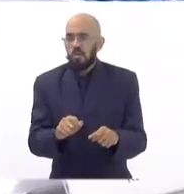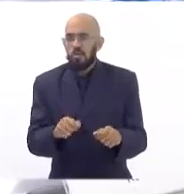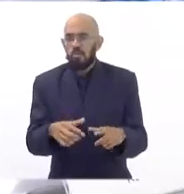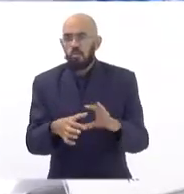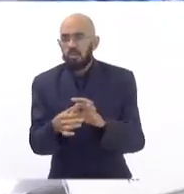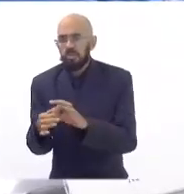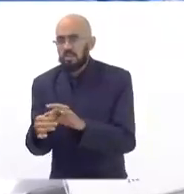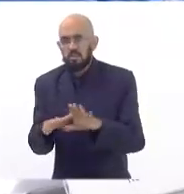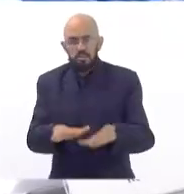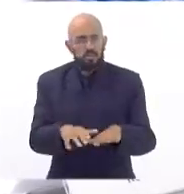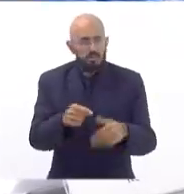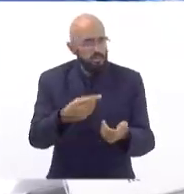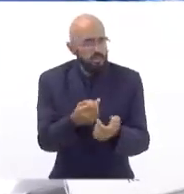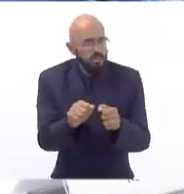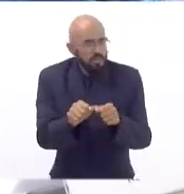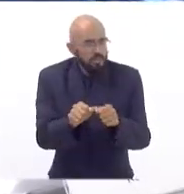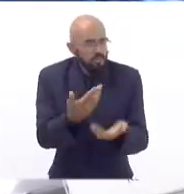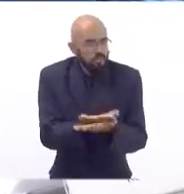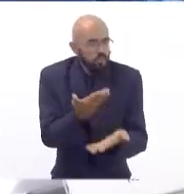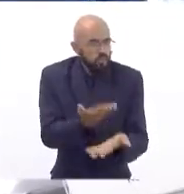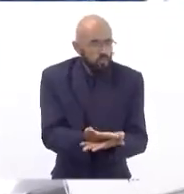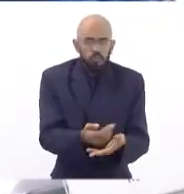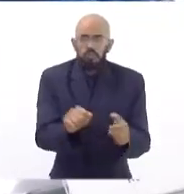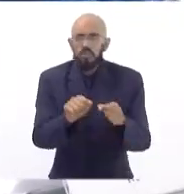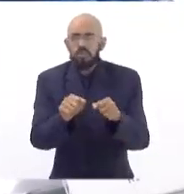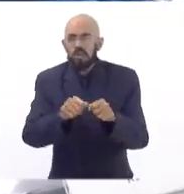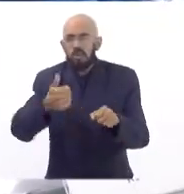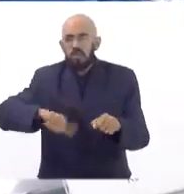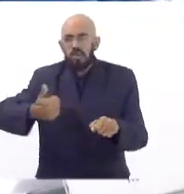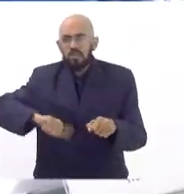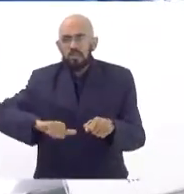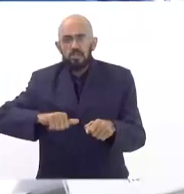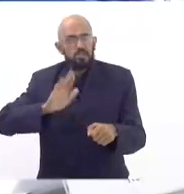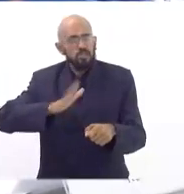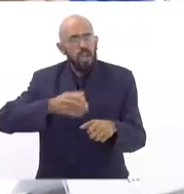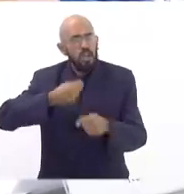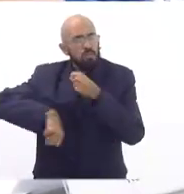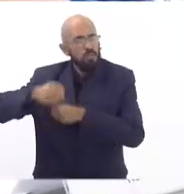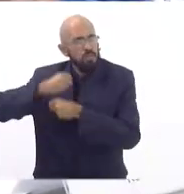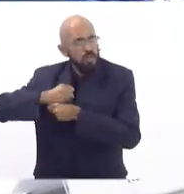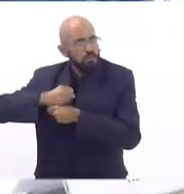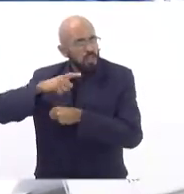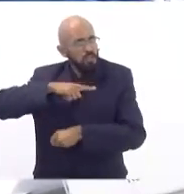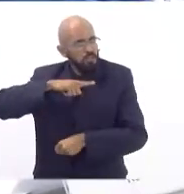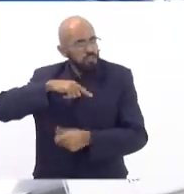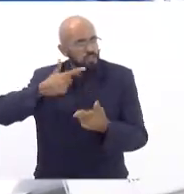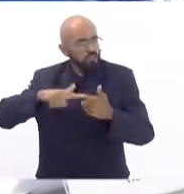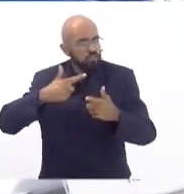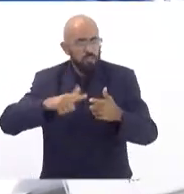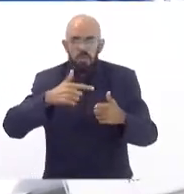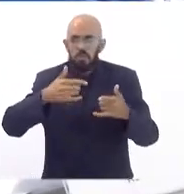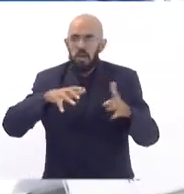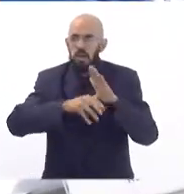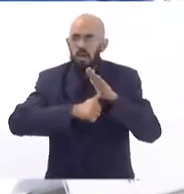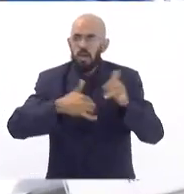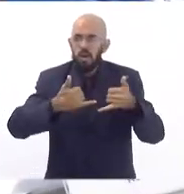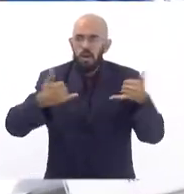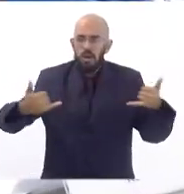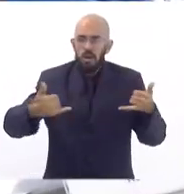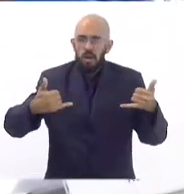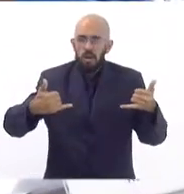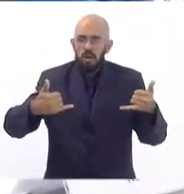fazendo estudo vão fazendo análises já tá já tava gritante Desde o ano passado esse problema de força de cabo da questão